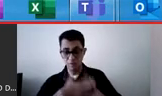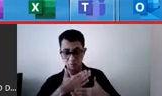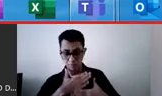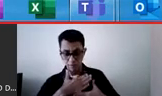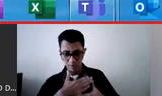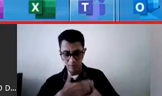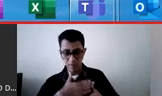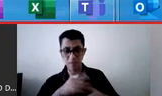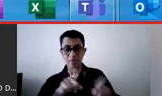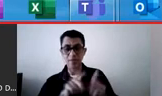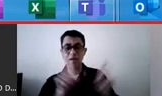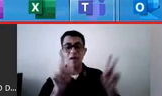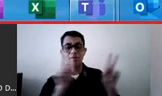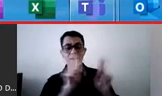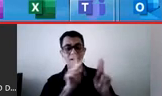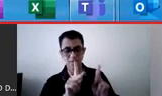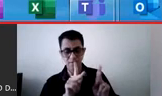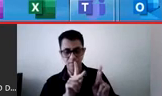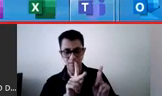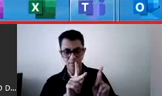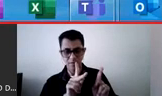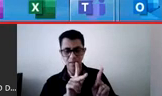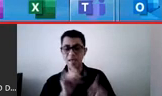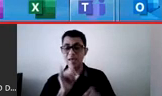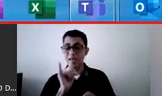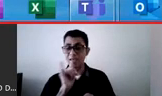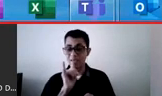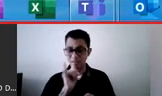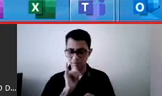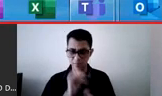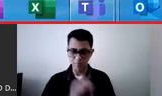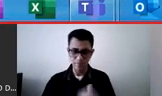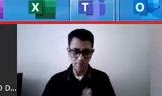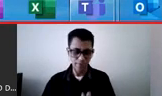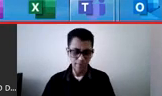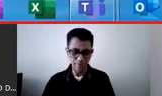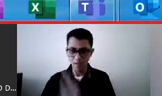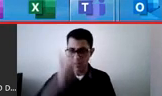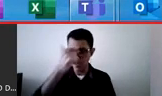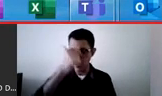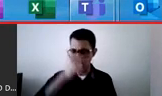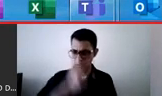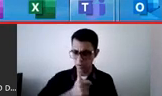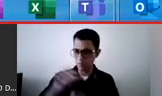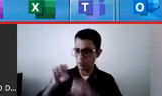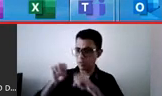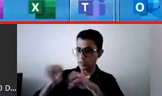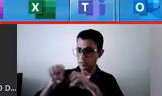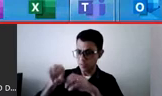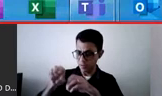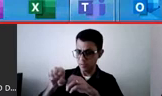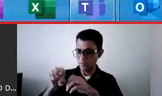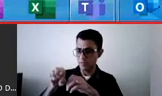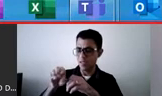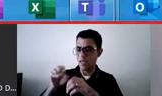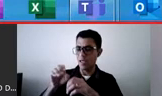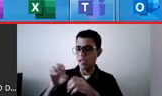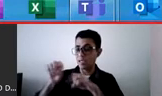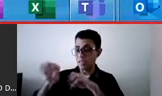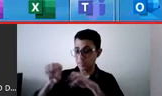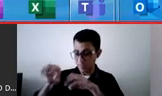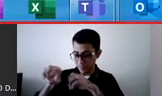não esteja tão claro. Vamos lá. É, eu lido com as crianças autistas, né? Essa é a